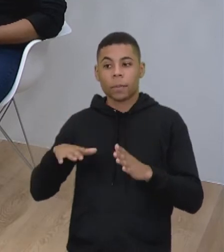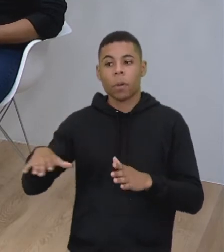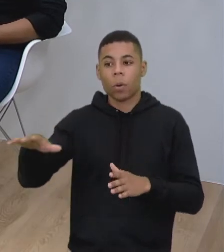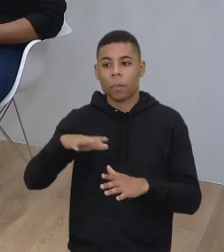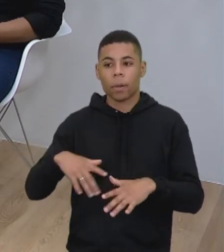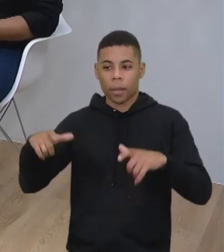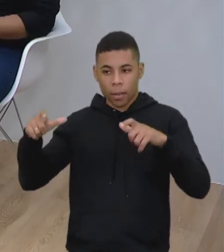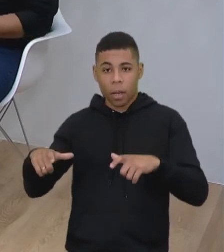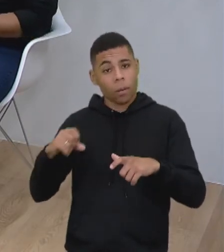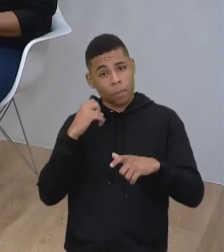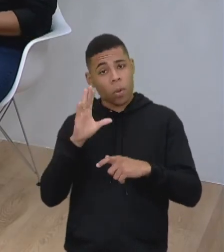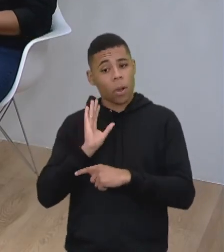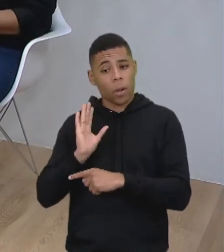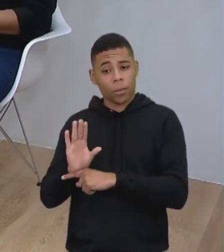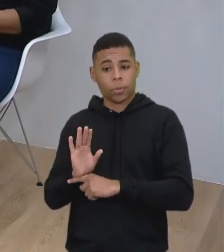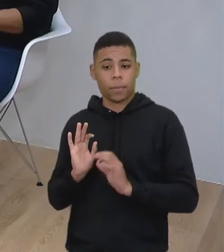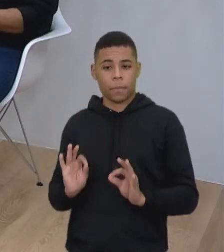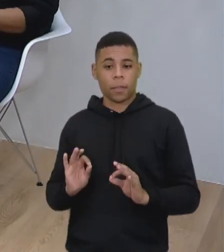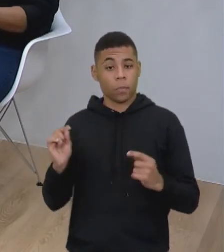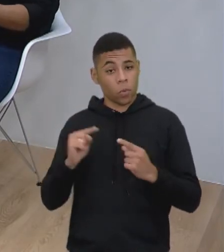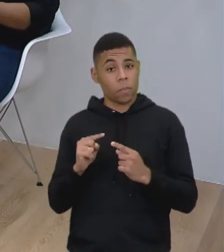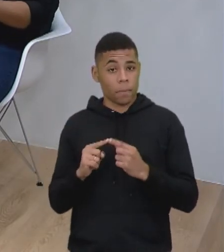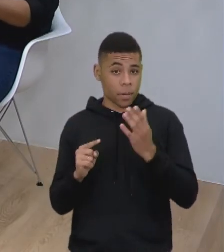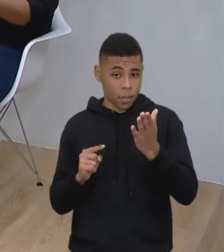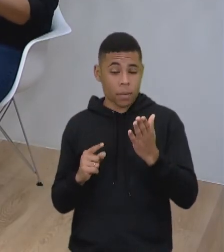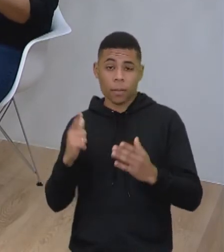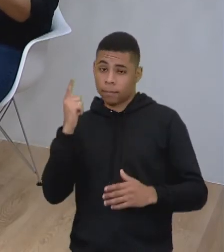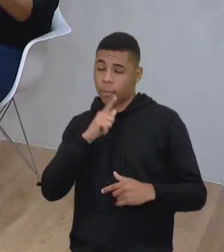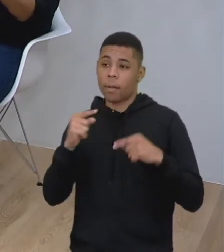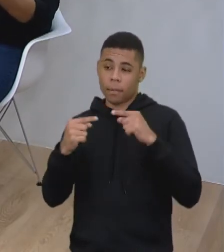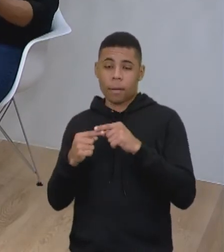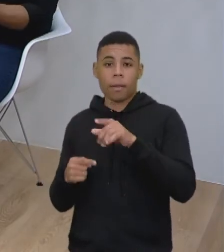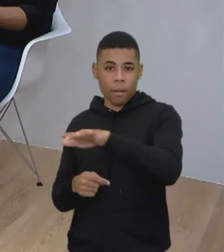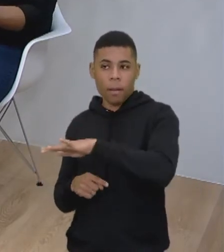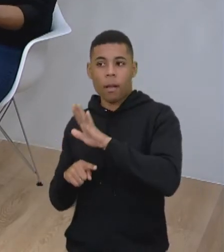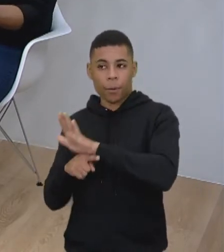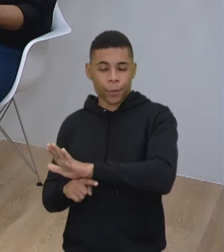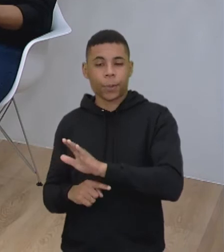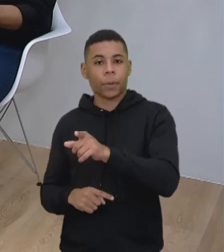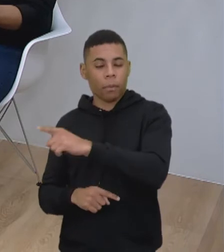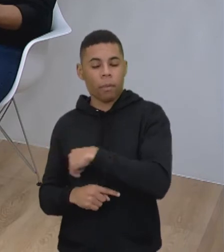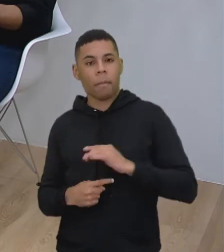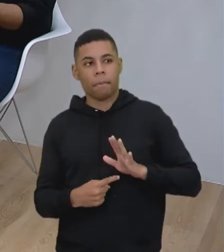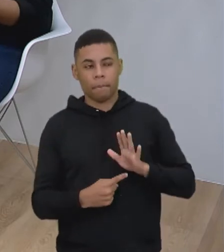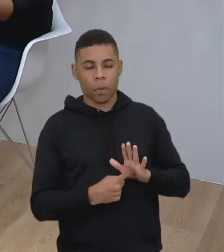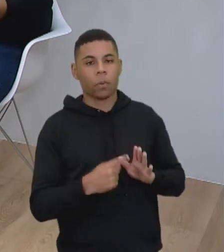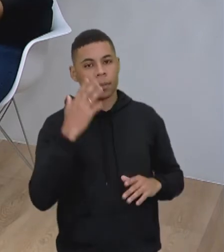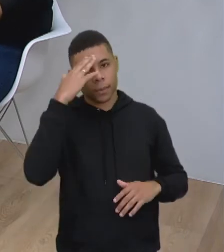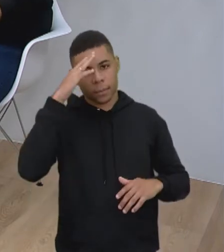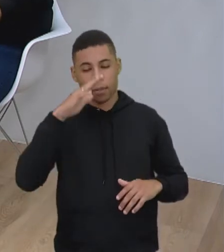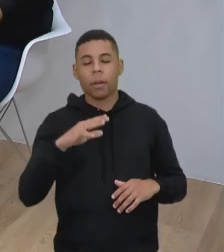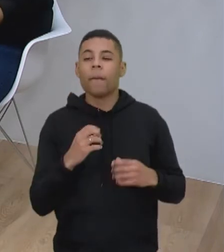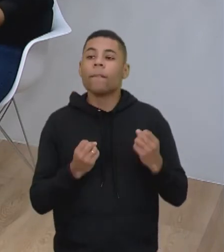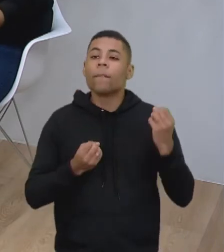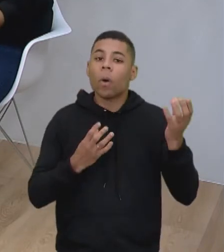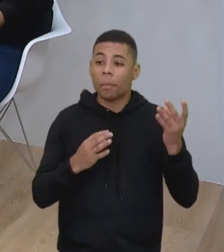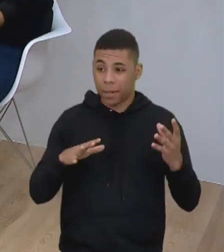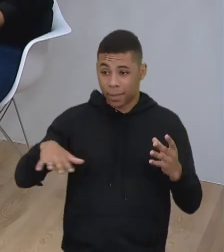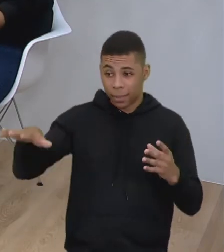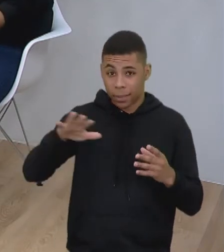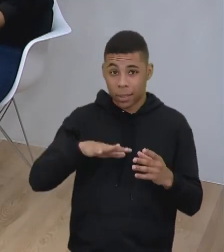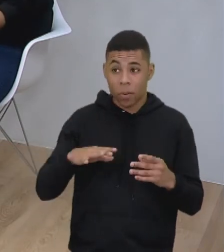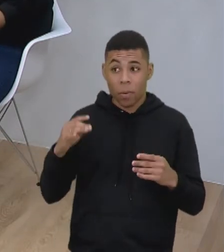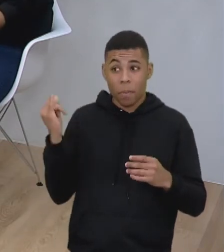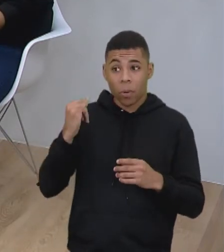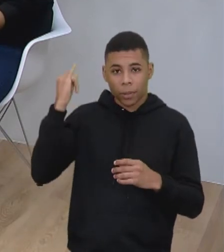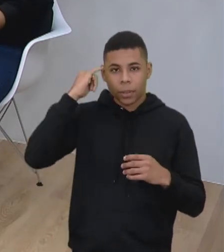eles acabam sendo eficientes nesse sentido. Sim. De restringir mais a informação àquilo que é importante para aquele